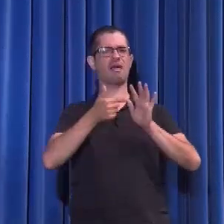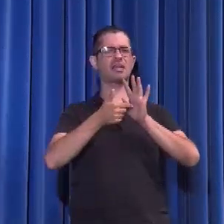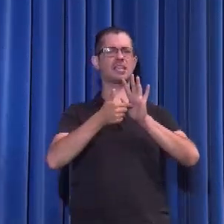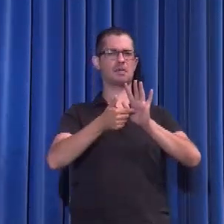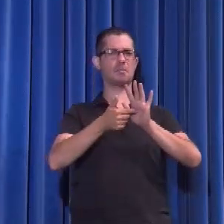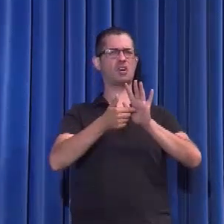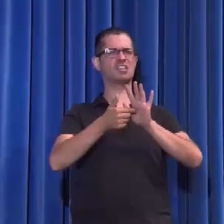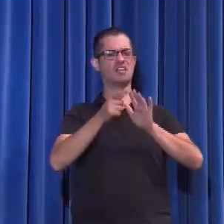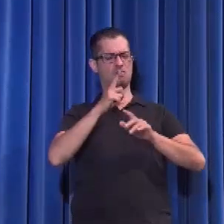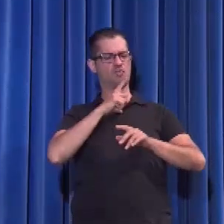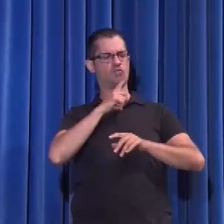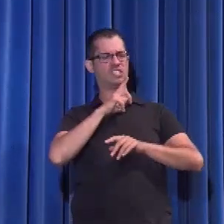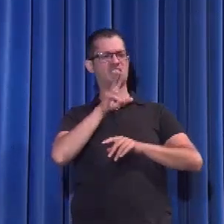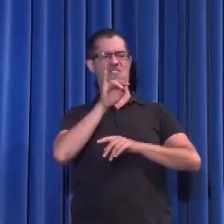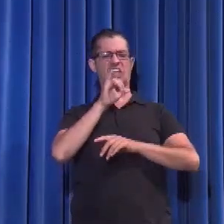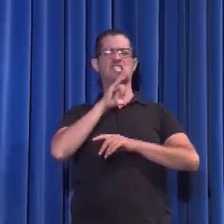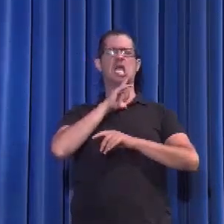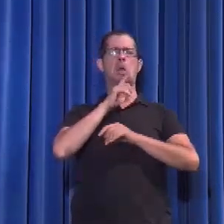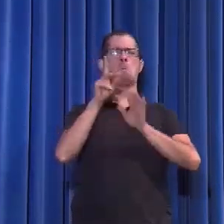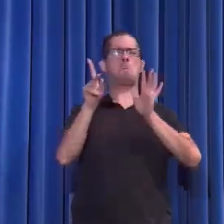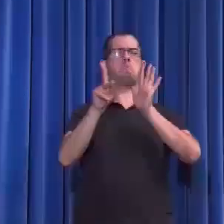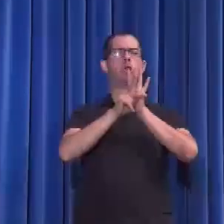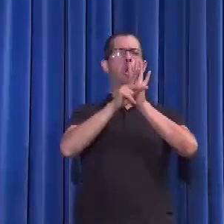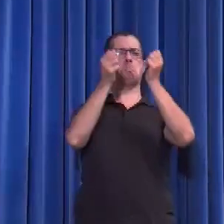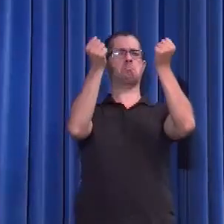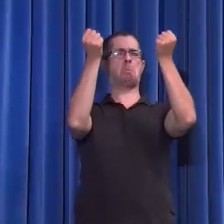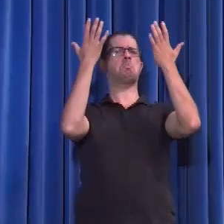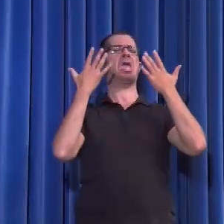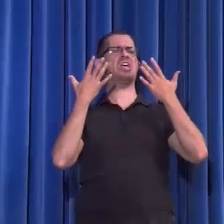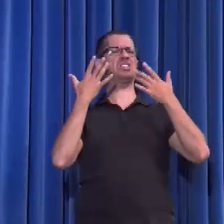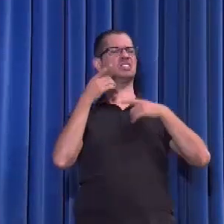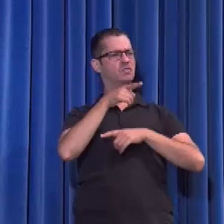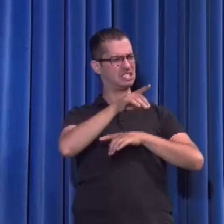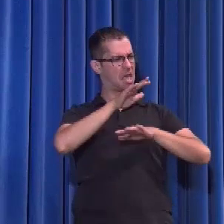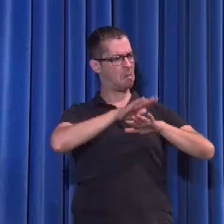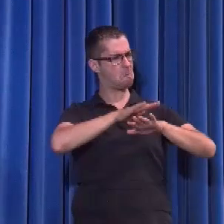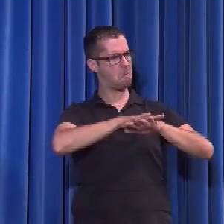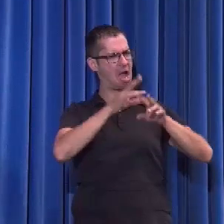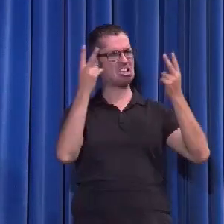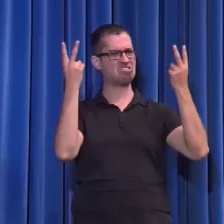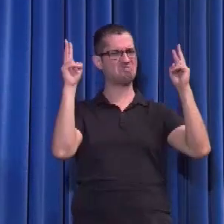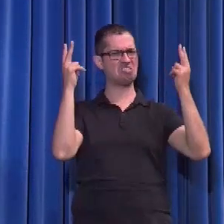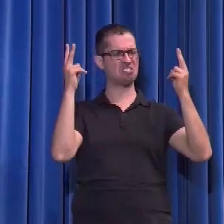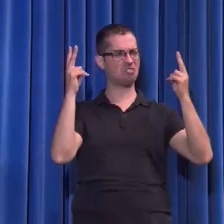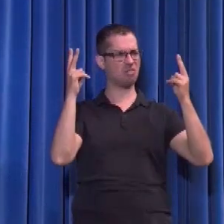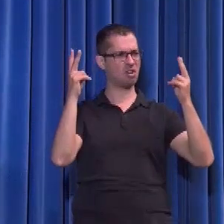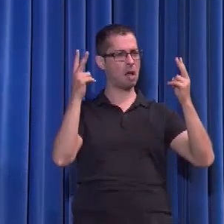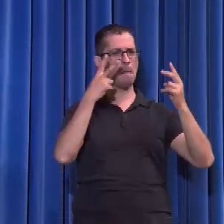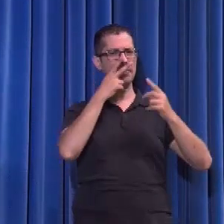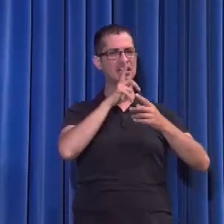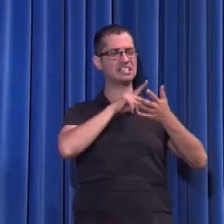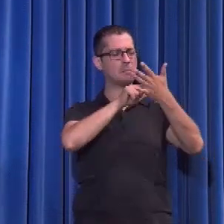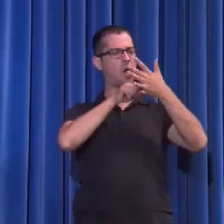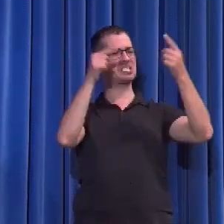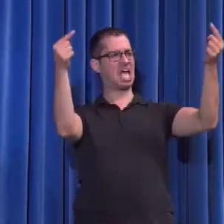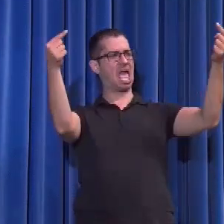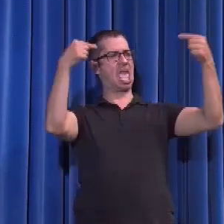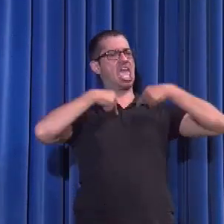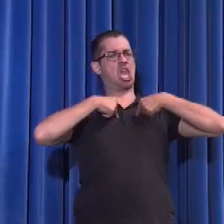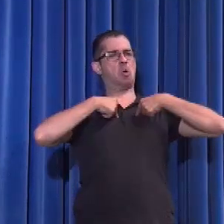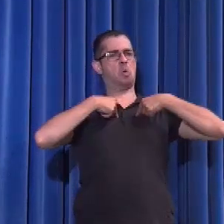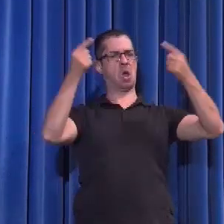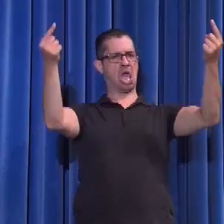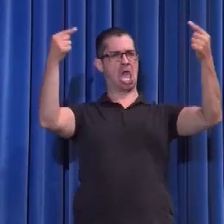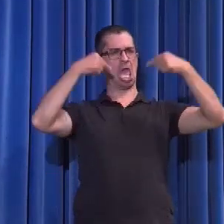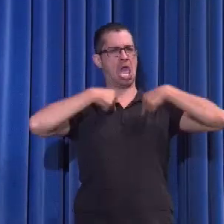sua bênção. Você é mais que vencedor. Está apontando para quem? Está apontando para mim, para a